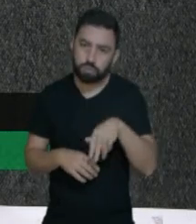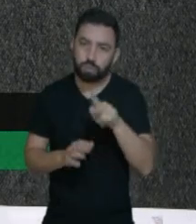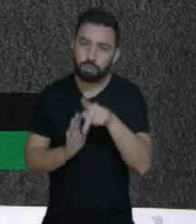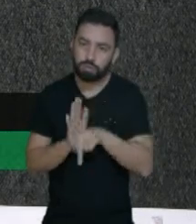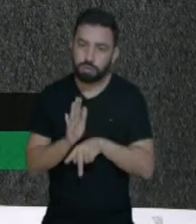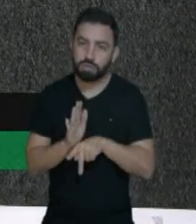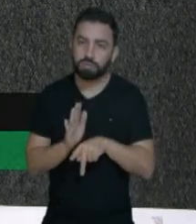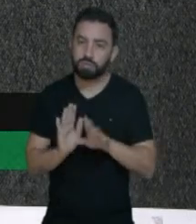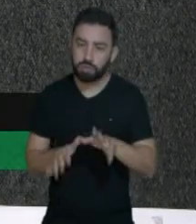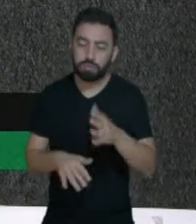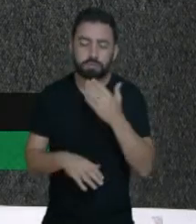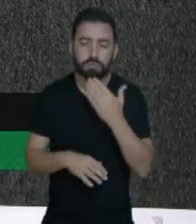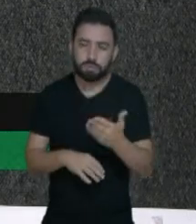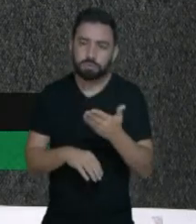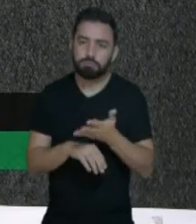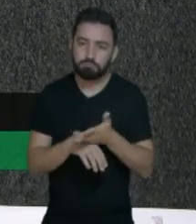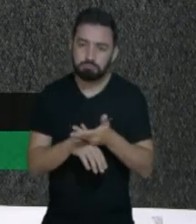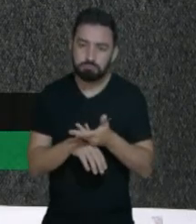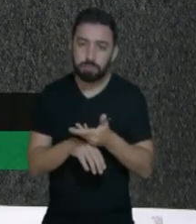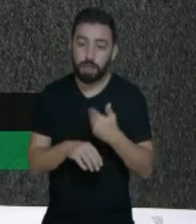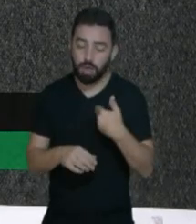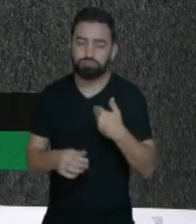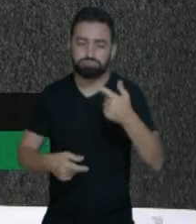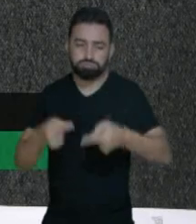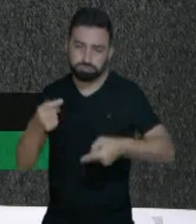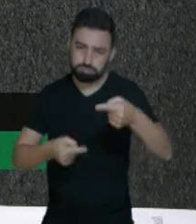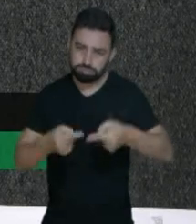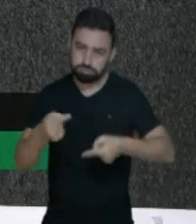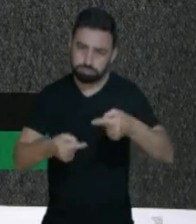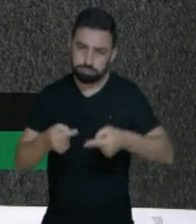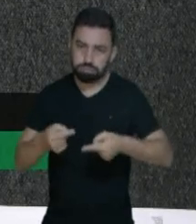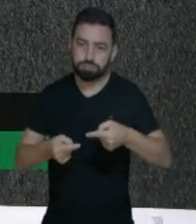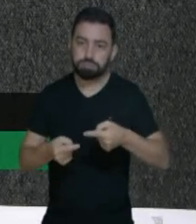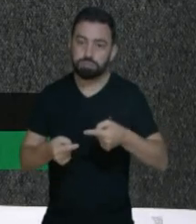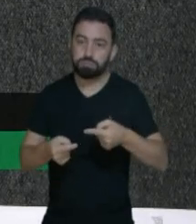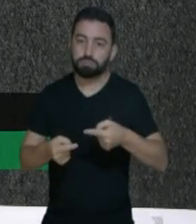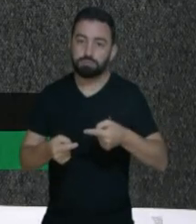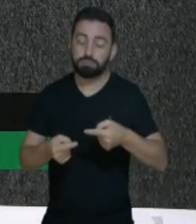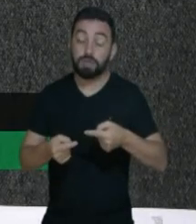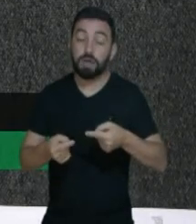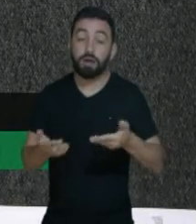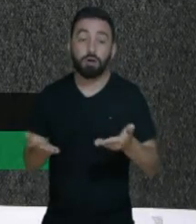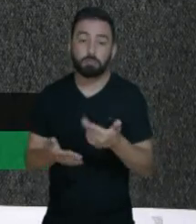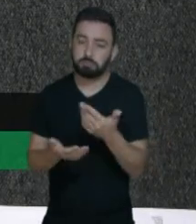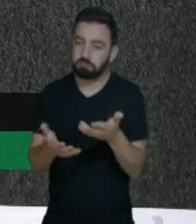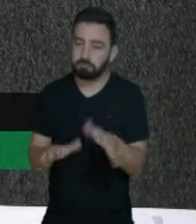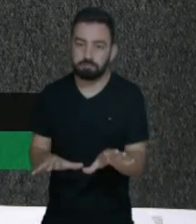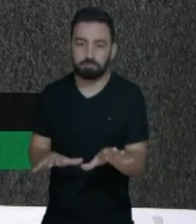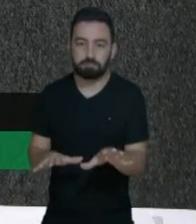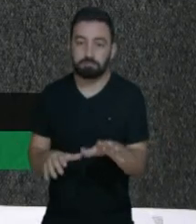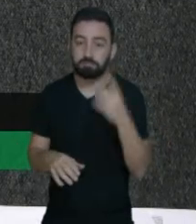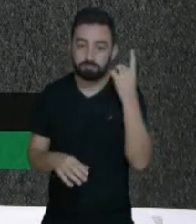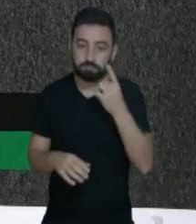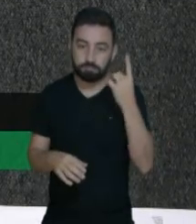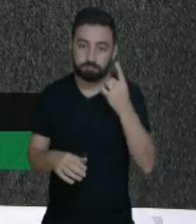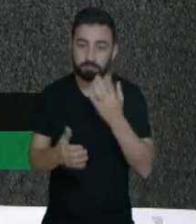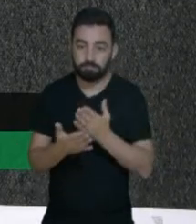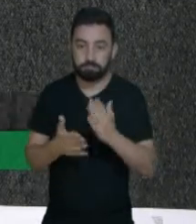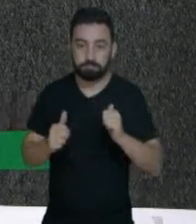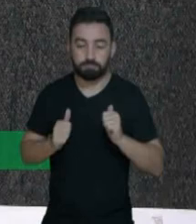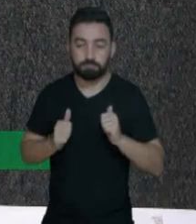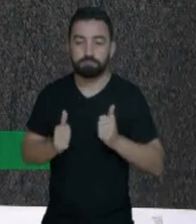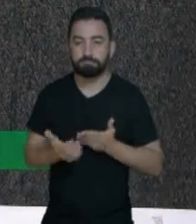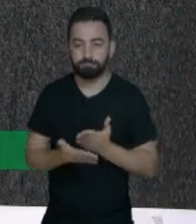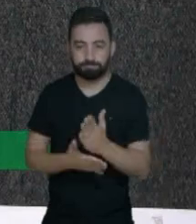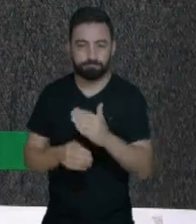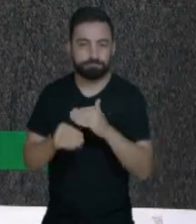são diligências o qual coloco em discussão em bloco não havendo quem quer discutir em votação em bloco Os Deputados Que aprov permaneça como se encontra